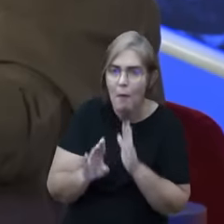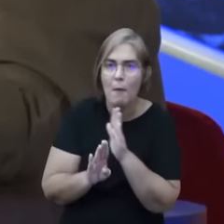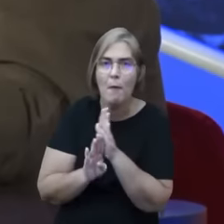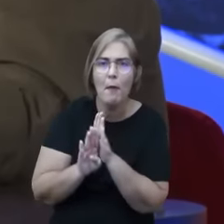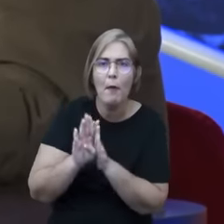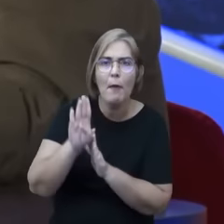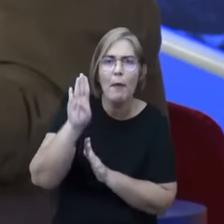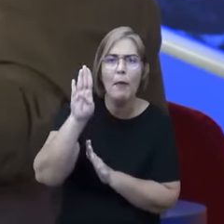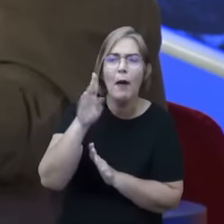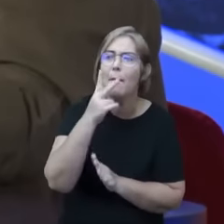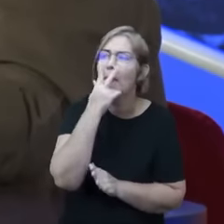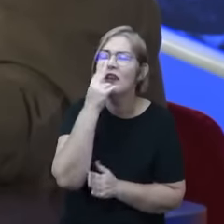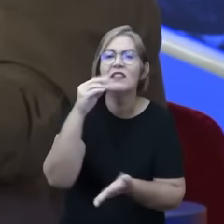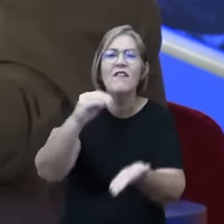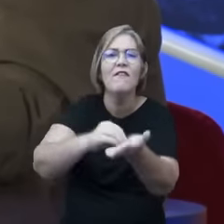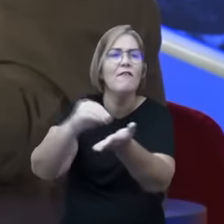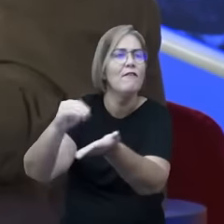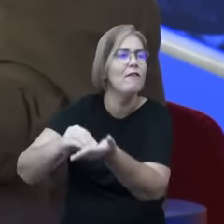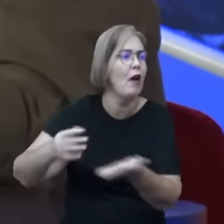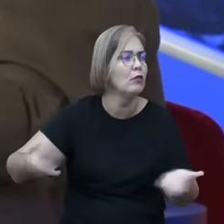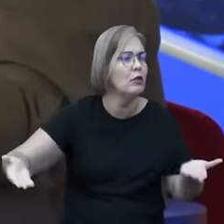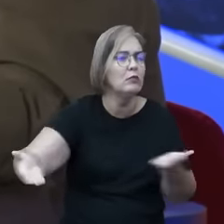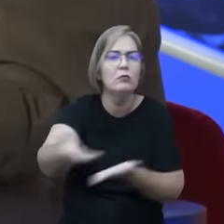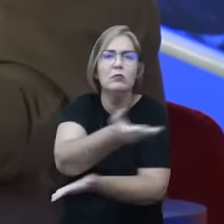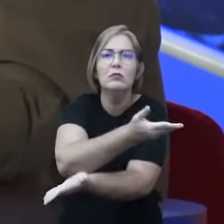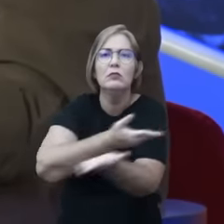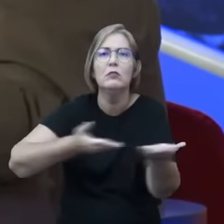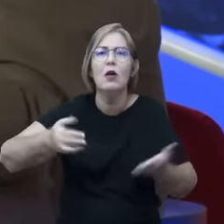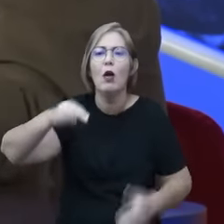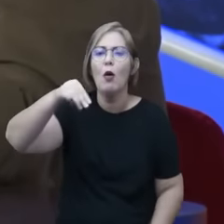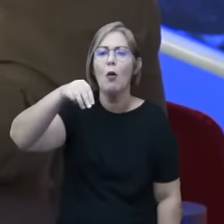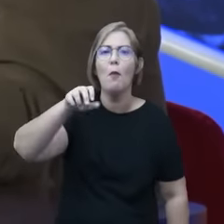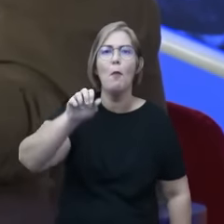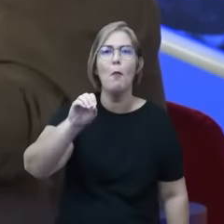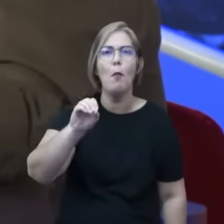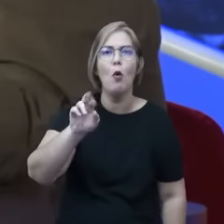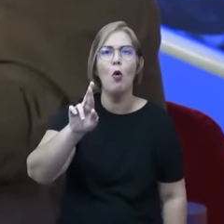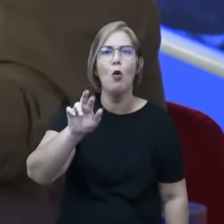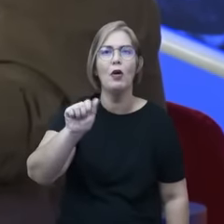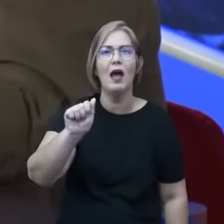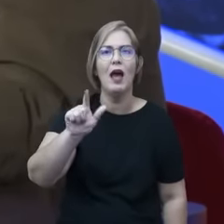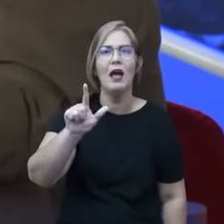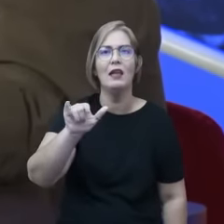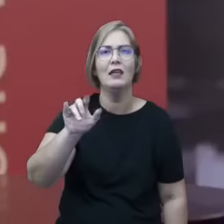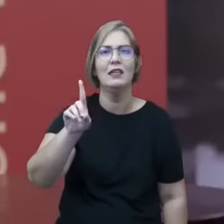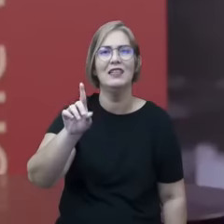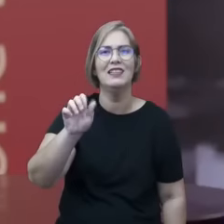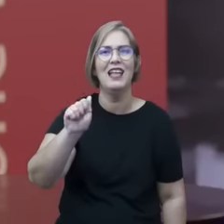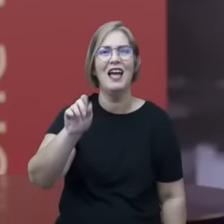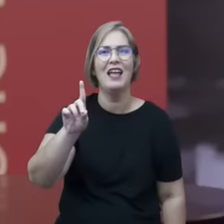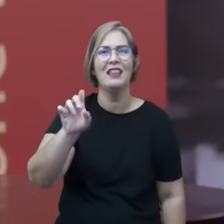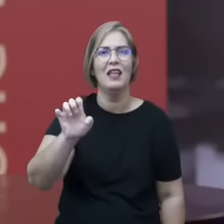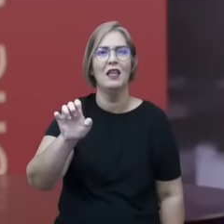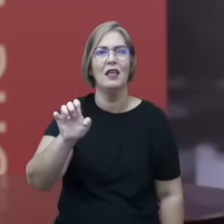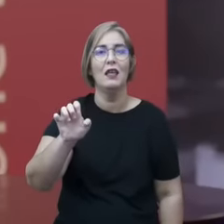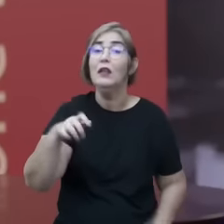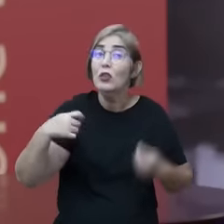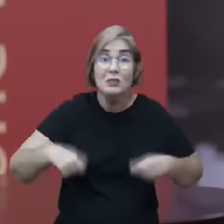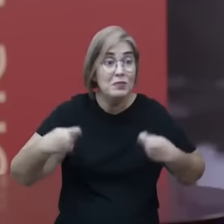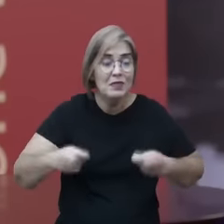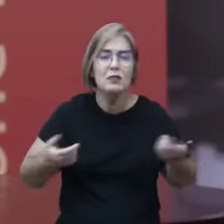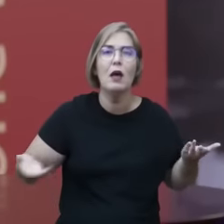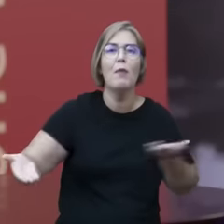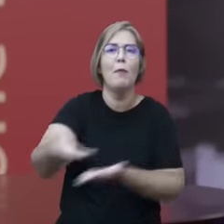moralidade faltada, porque a moralidade implica a alteridade, a, assim como a